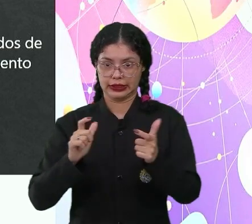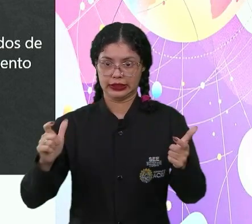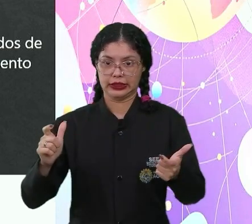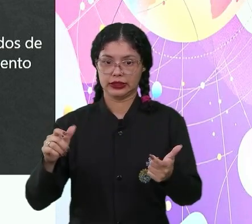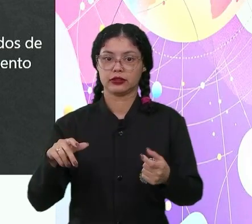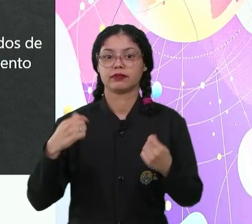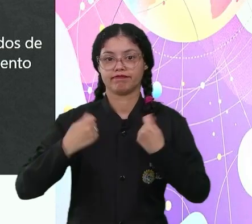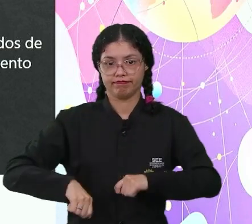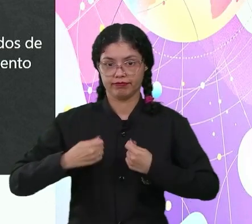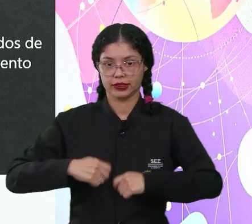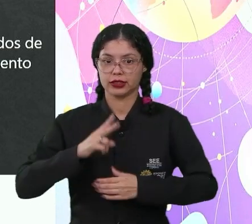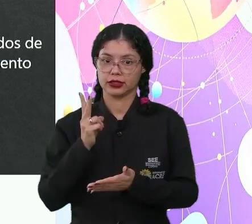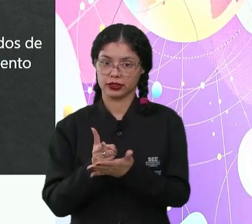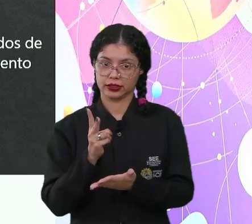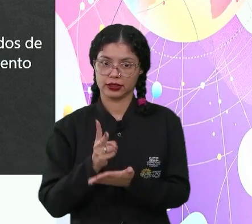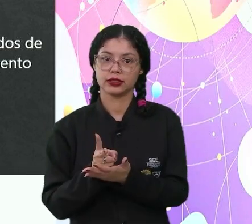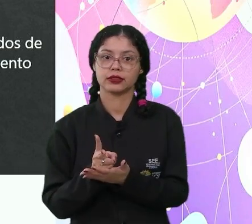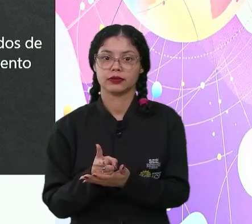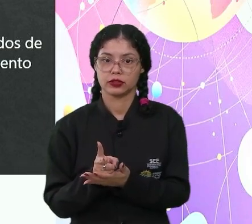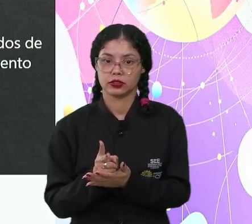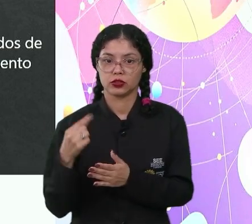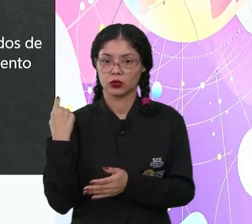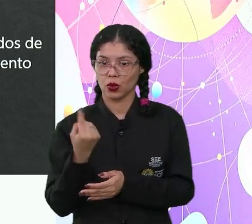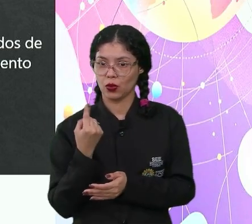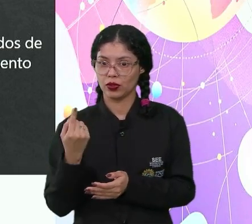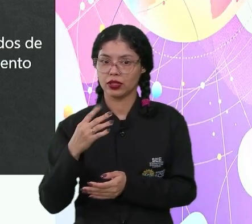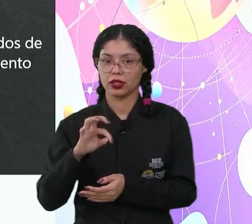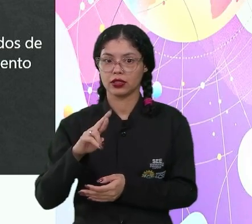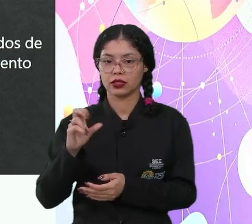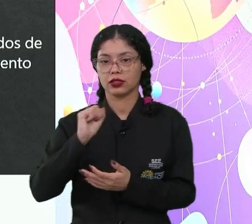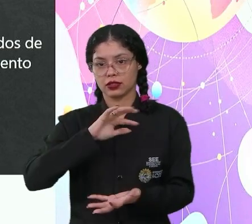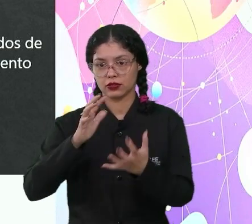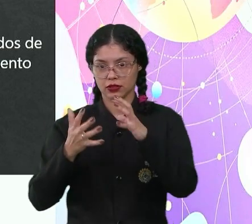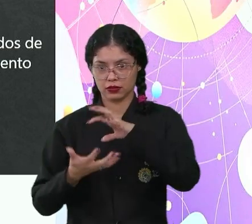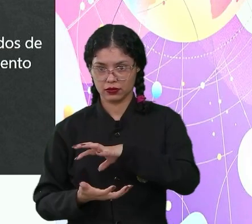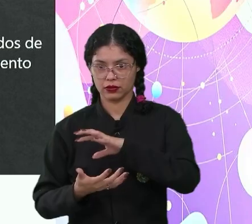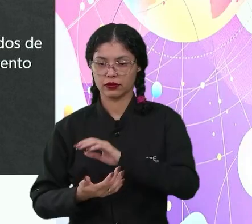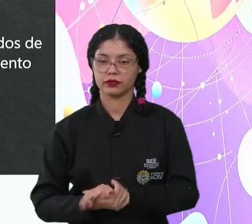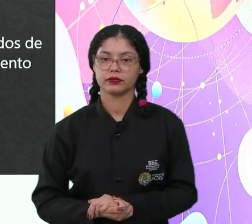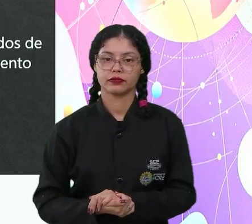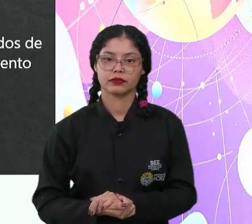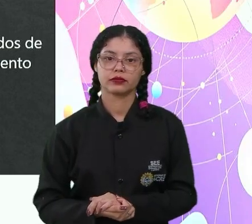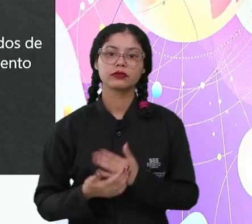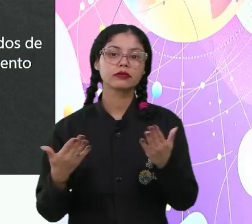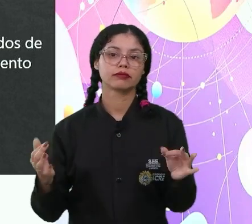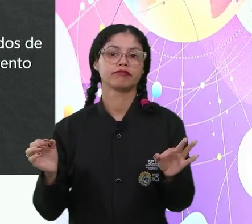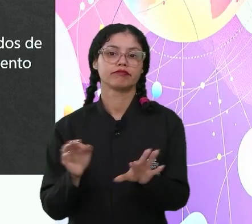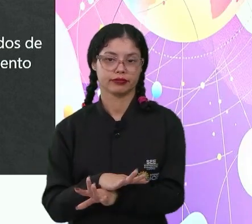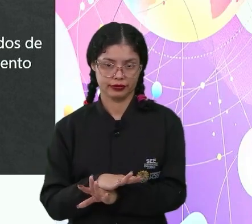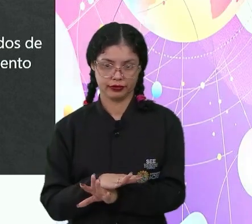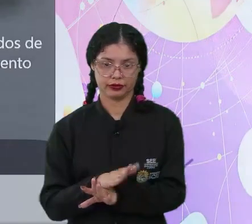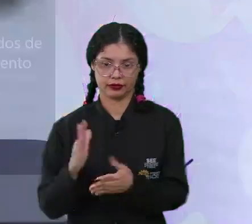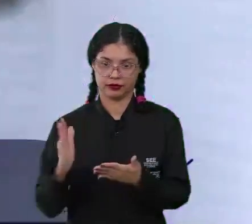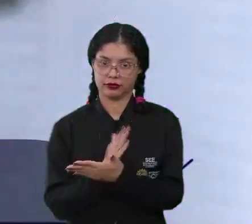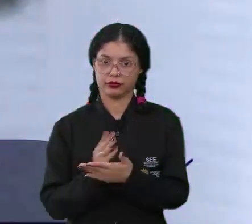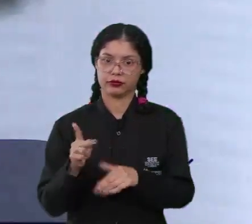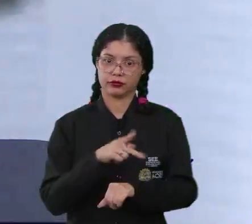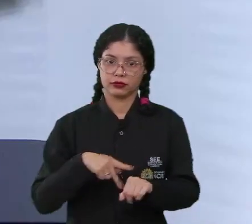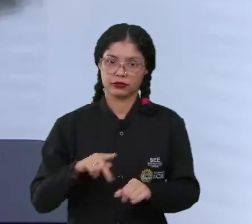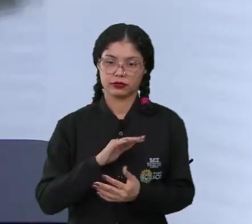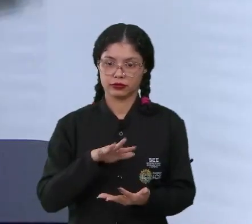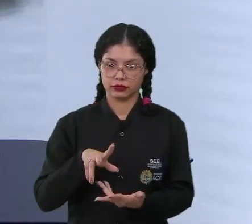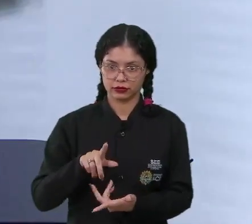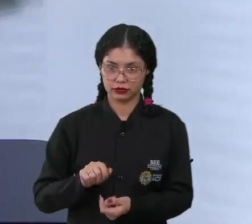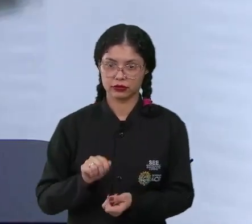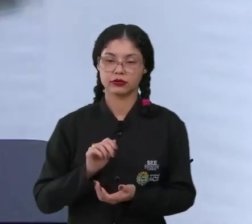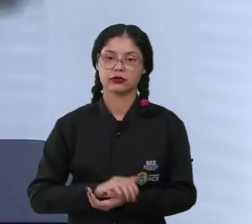tornarem excessivamente dependentes de uma única transnacional. E isso acontece em alguns países do